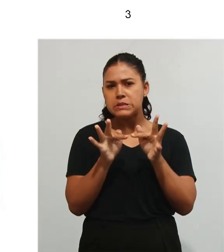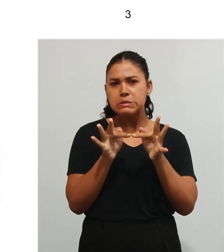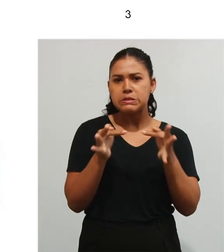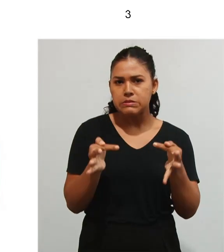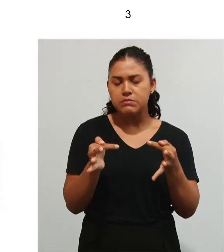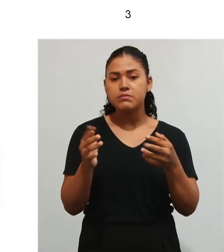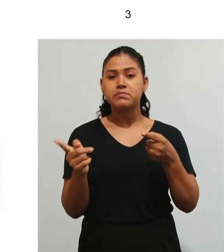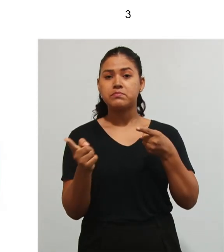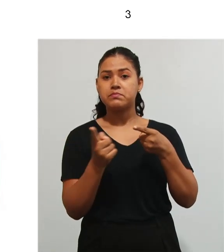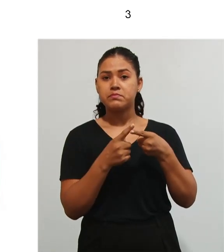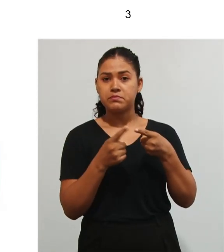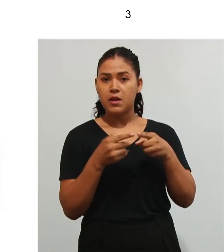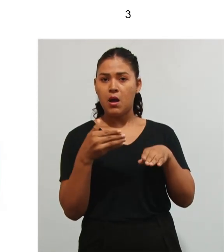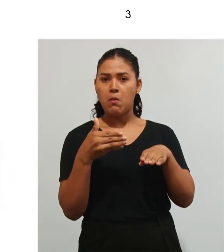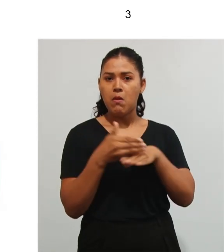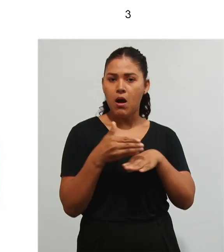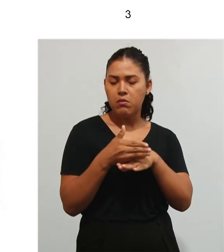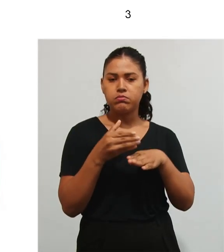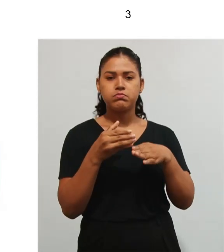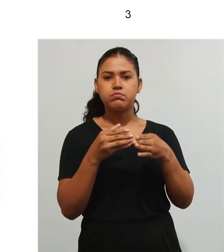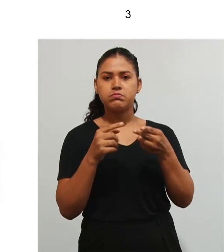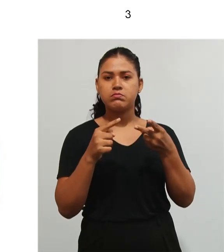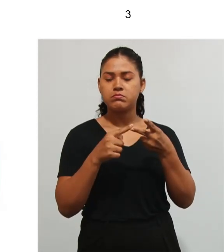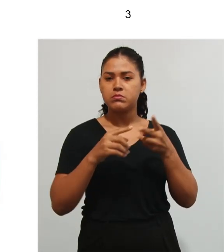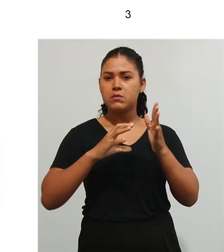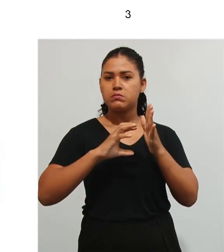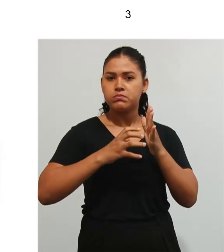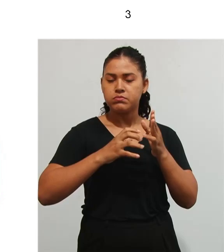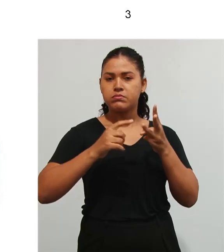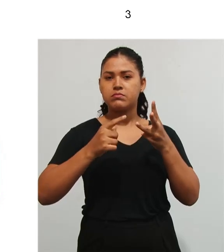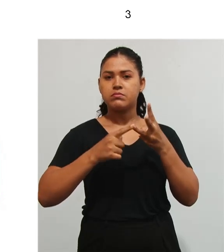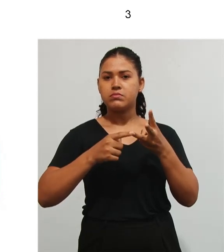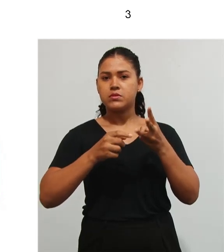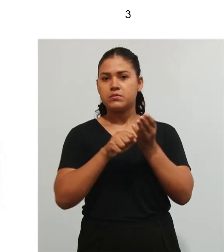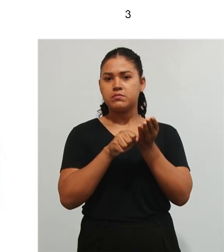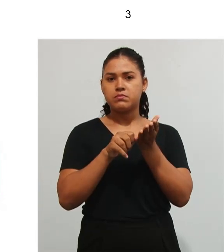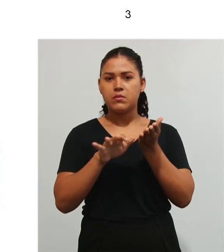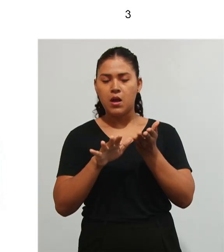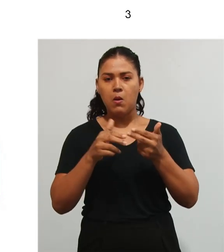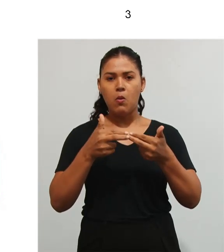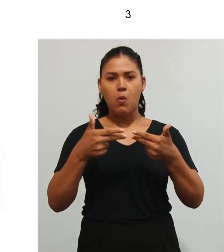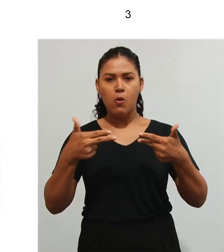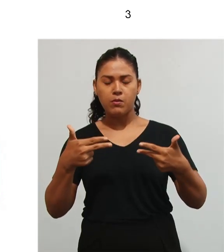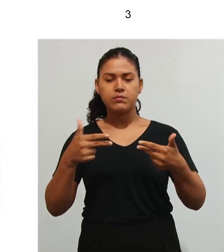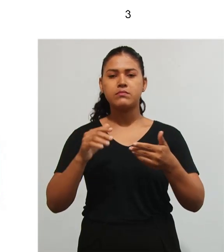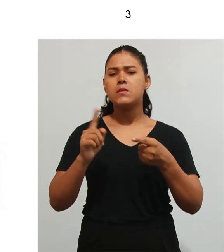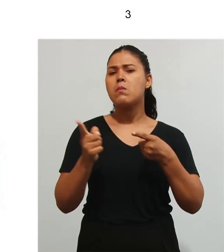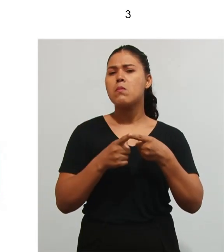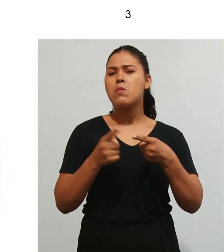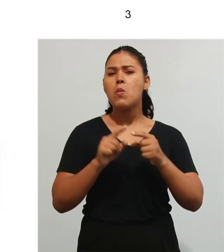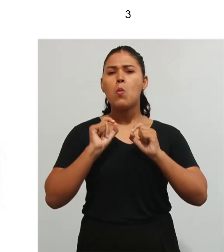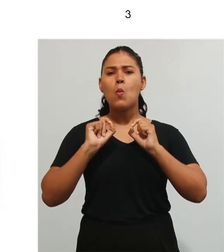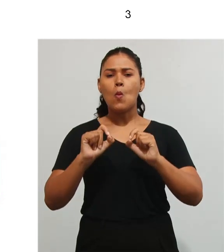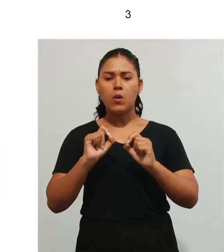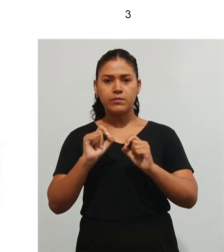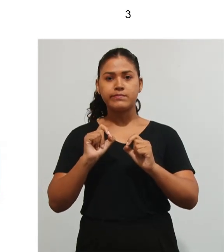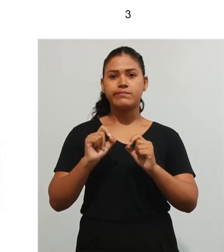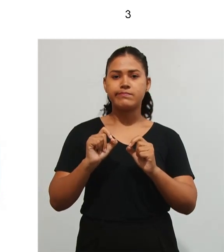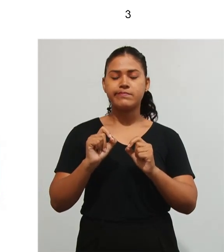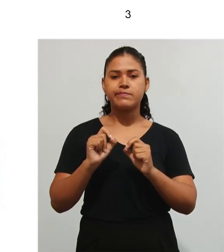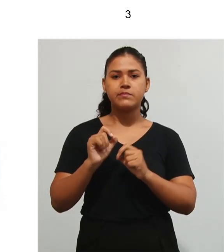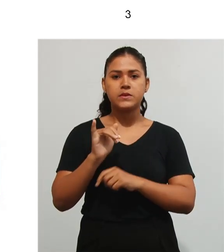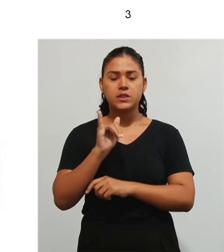operações, que é entrada, processamento e saída. Então, a operação de entrada consiste basicamente